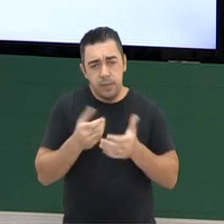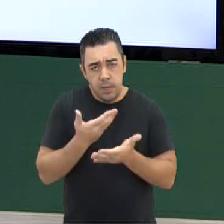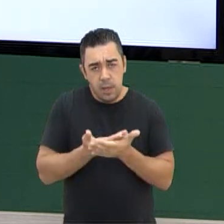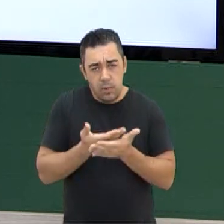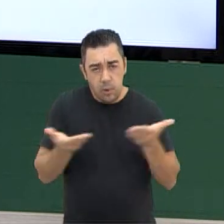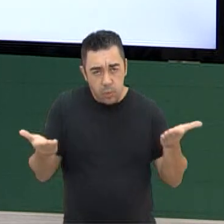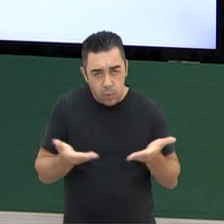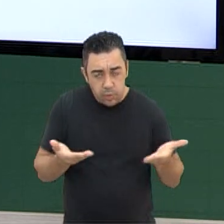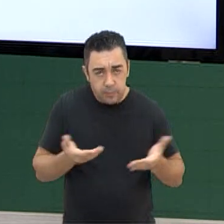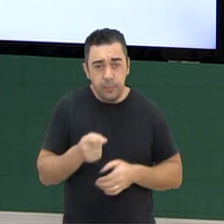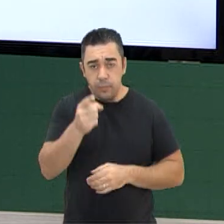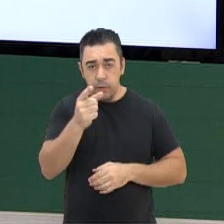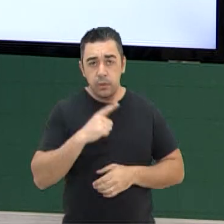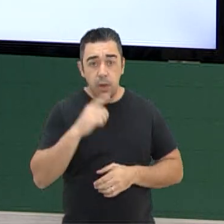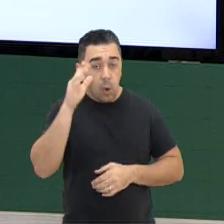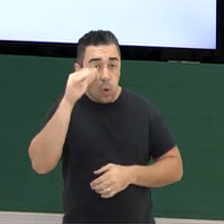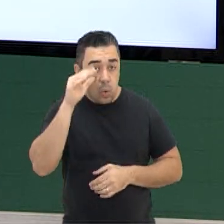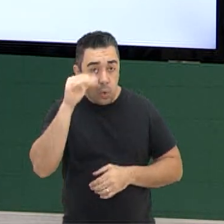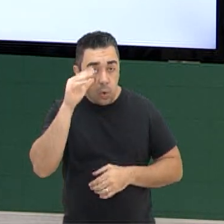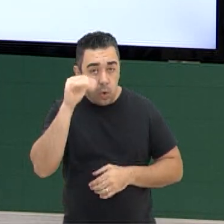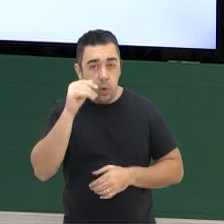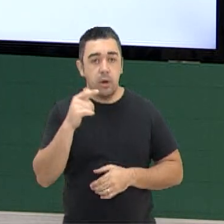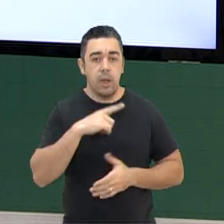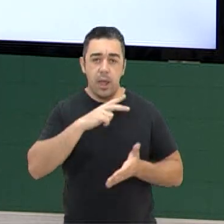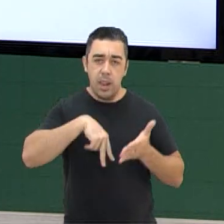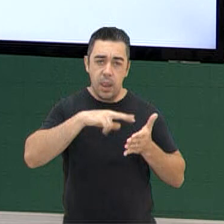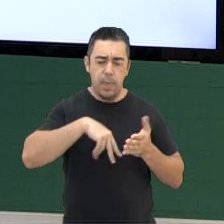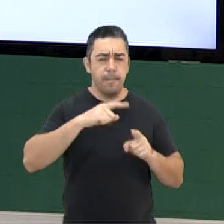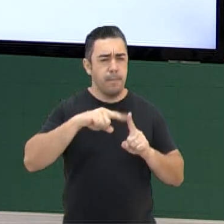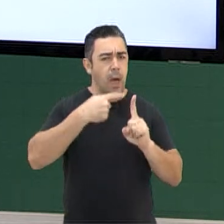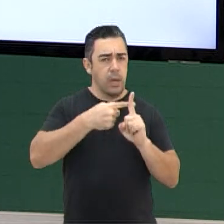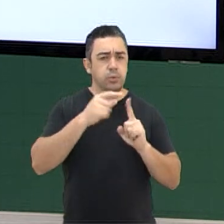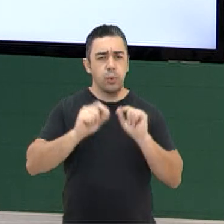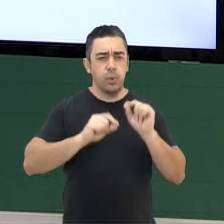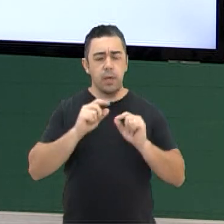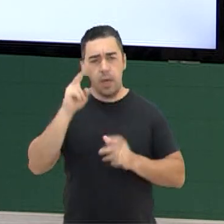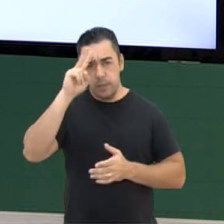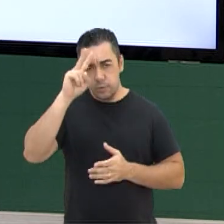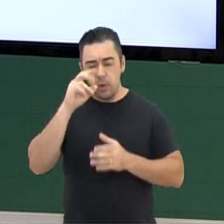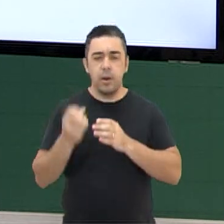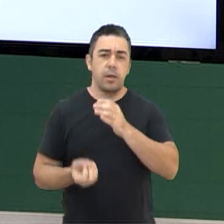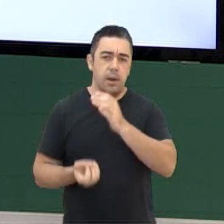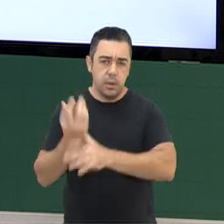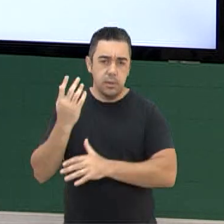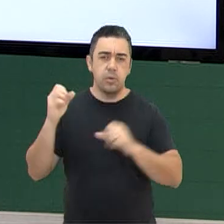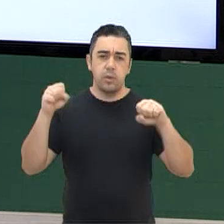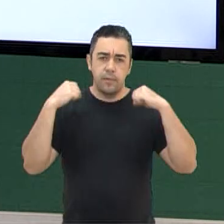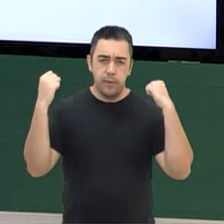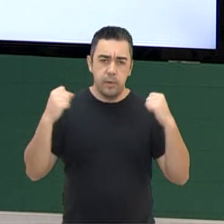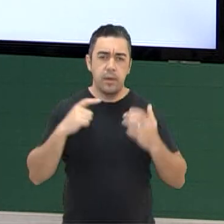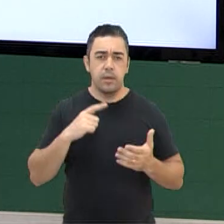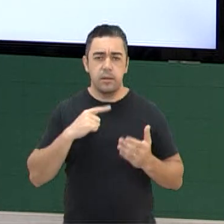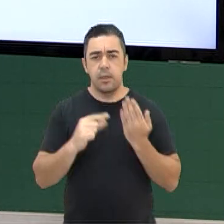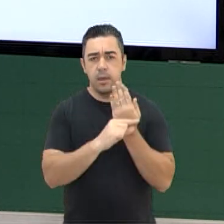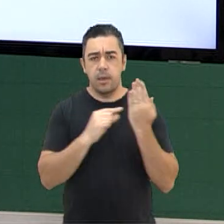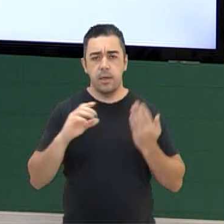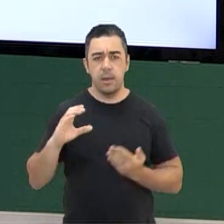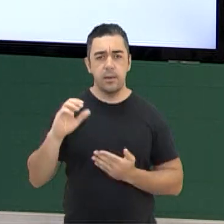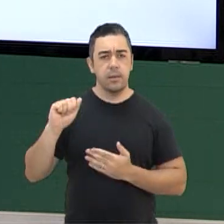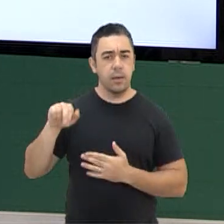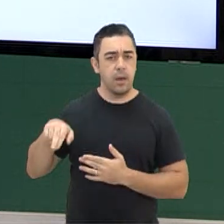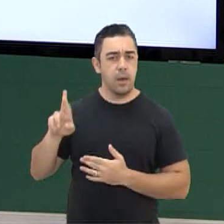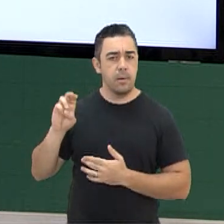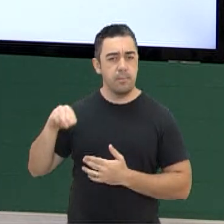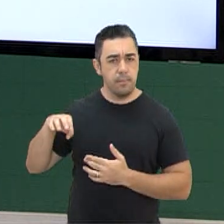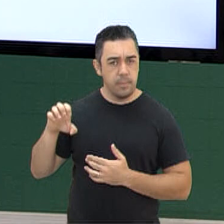aula. Quem tiver curiosidade em ler um pouco mais sobre a história da educação física, nós temos o livro da Carmen Lúcia de Soares, Educação